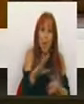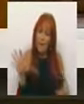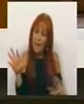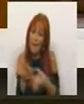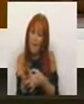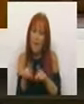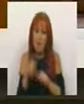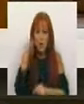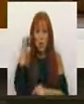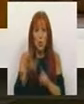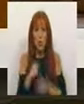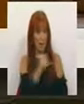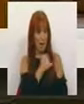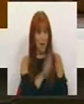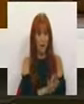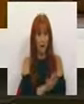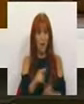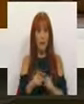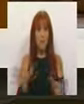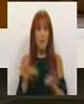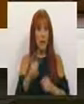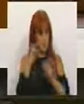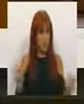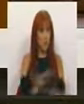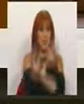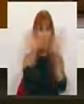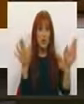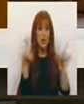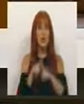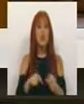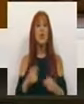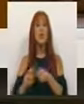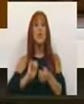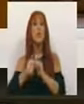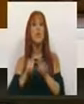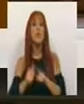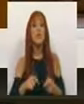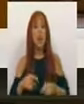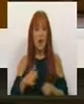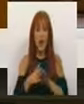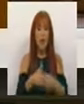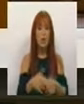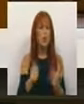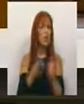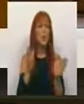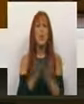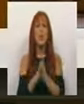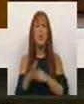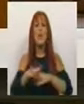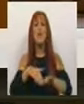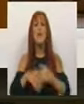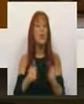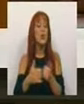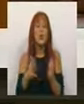também ao turismo referencial dos mais evidentes o gol eo desporto náutico tudo para fazer